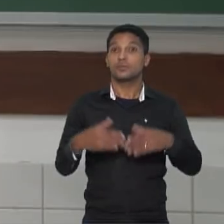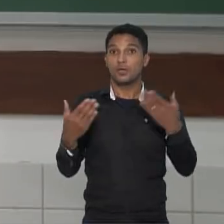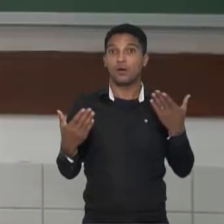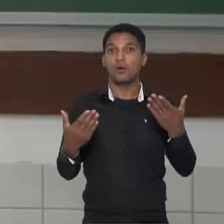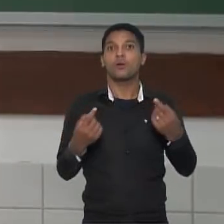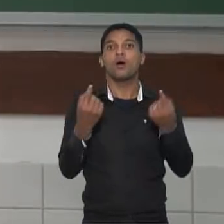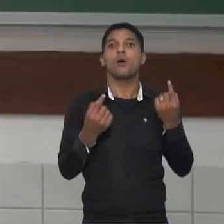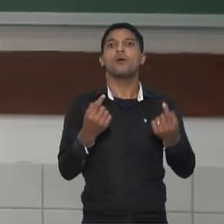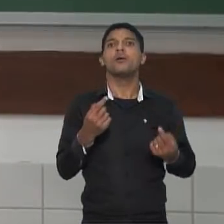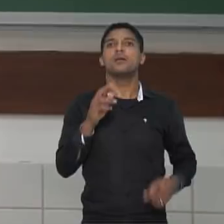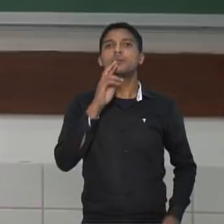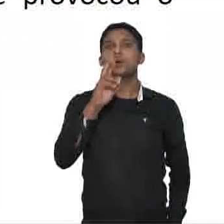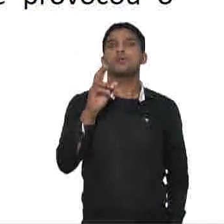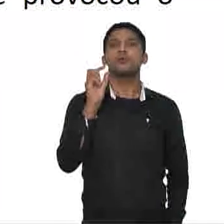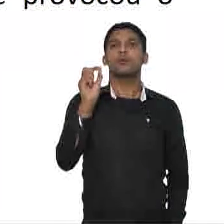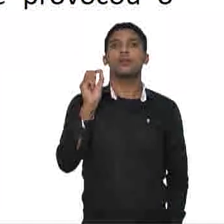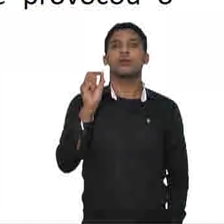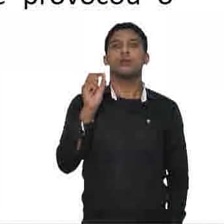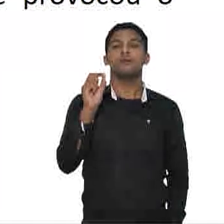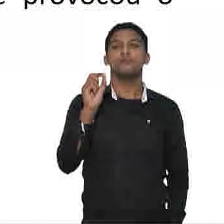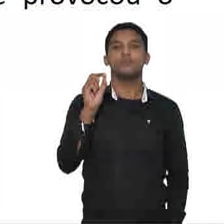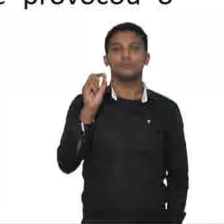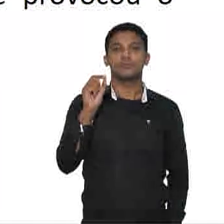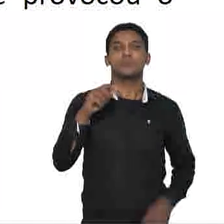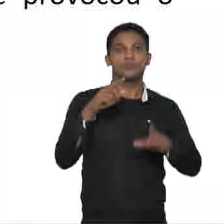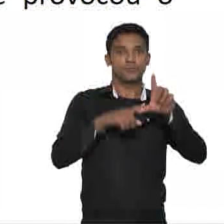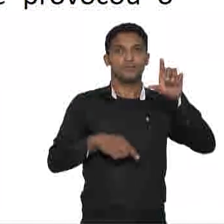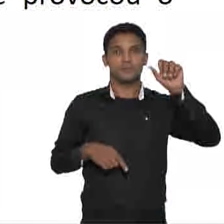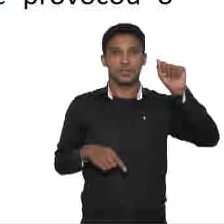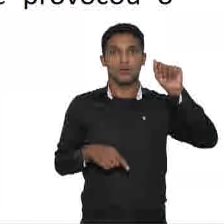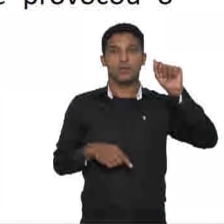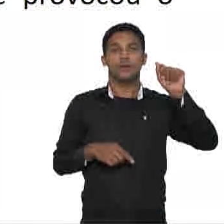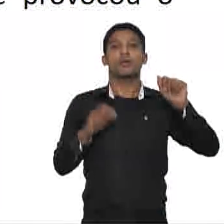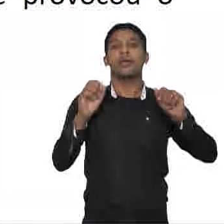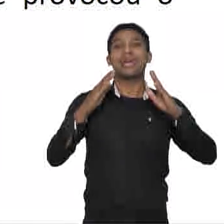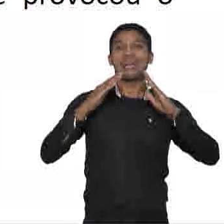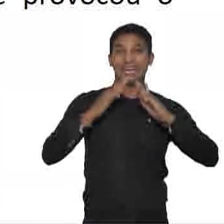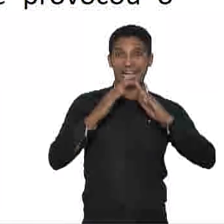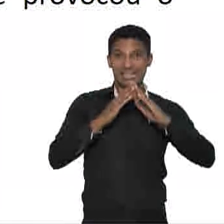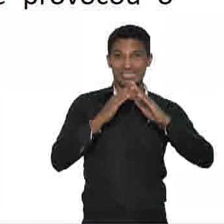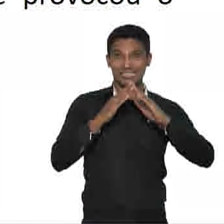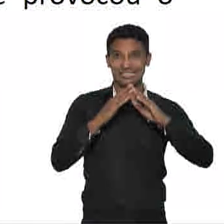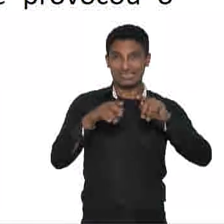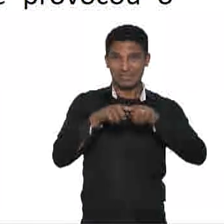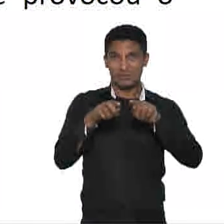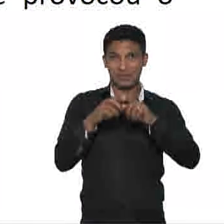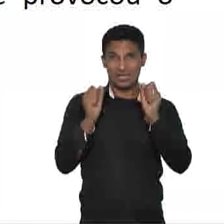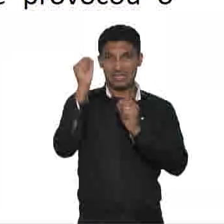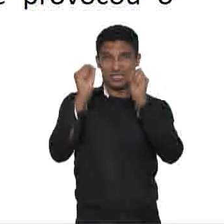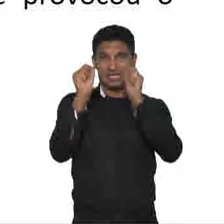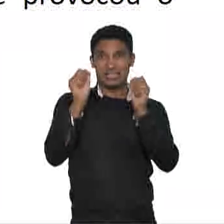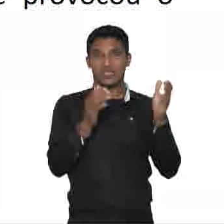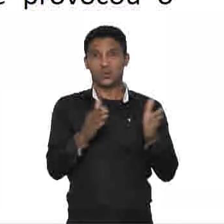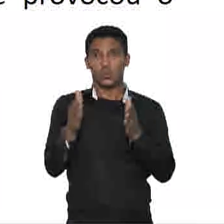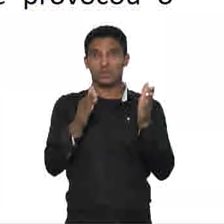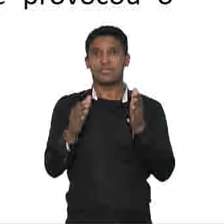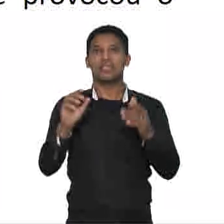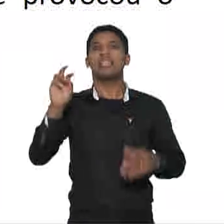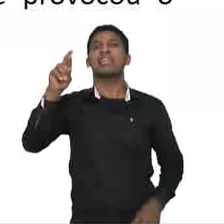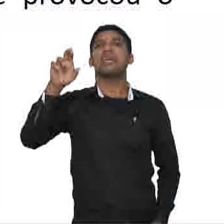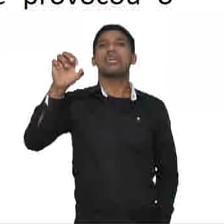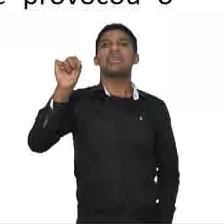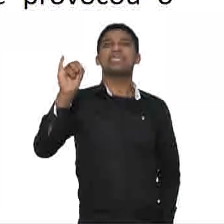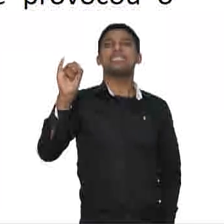E aí, resposta letra A. Os resíduos domésticos industriais, aliados aos numerosos